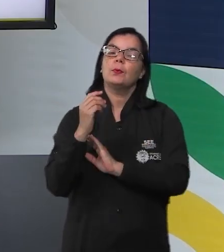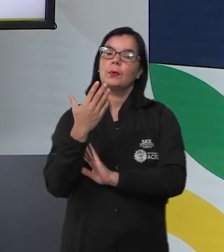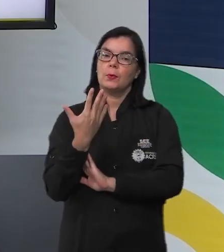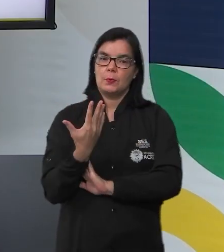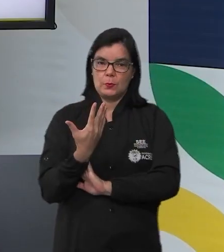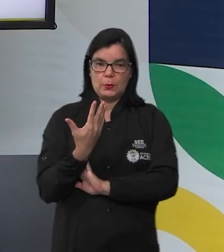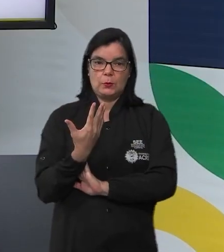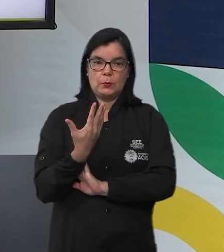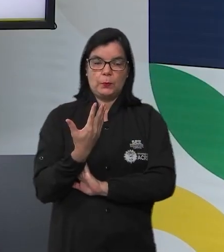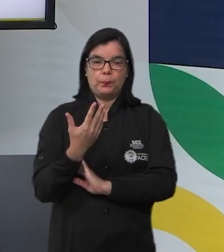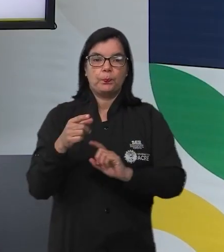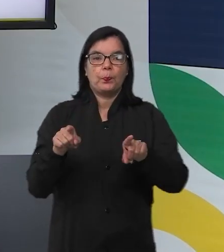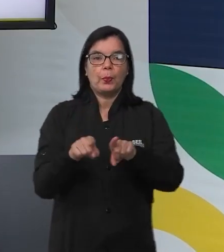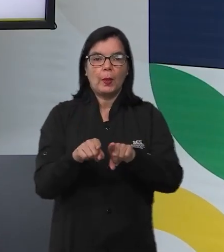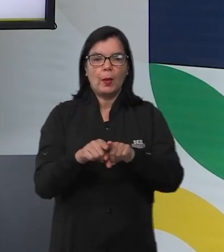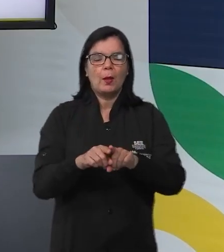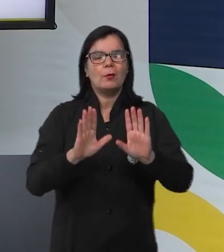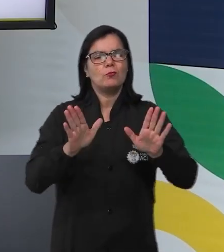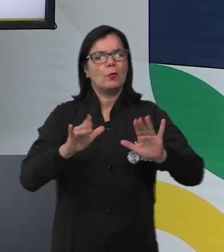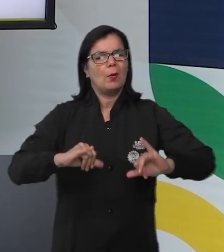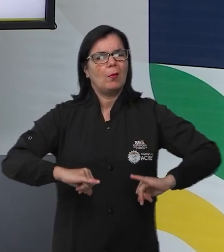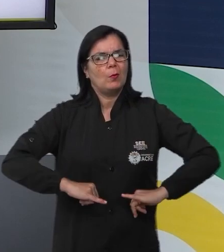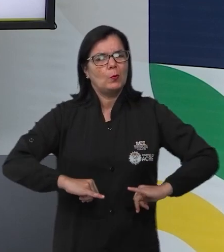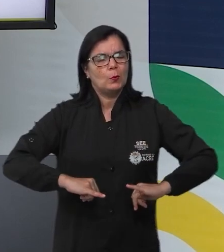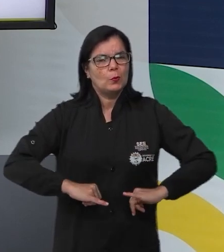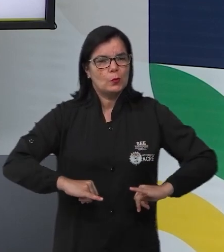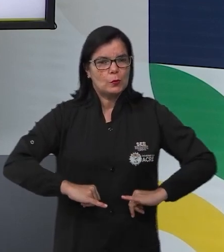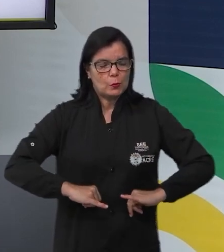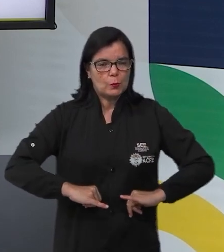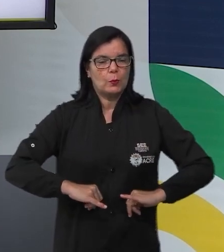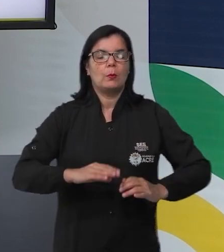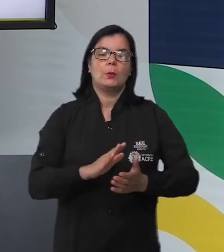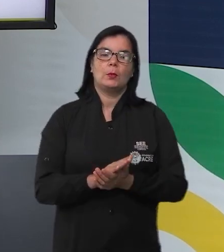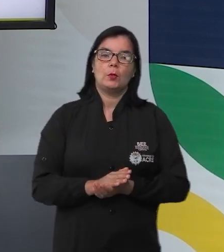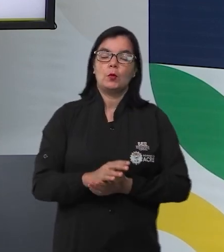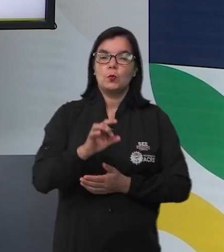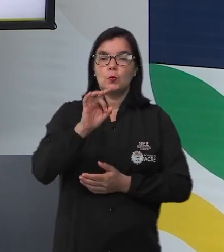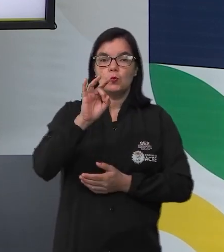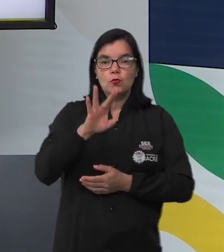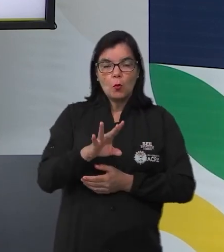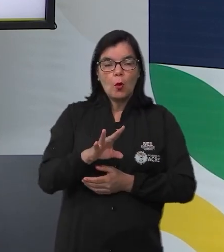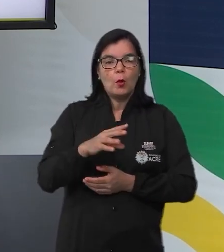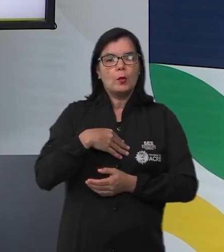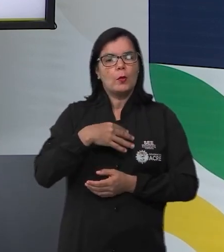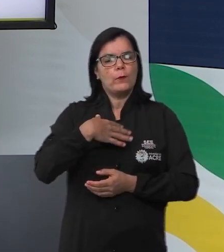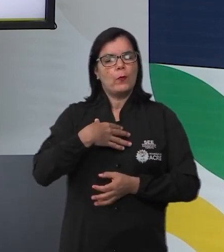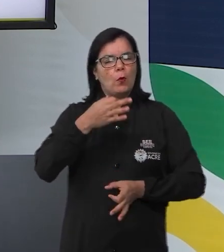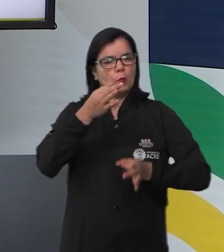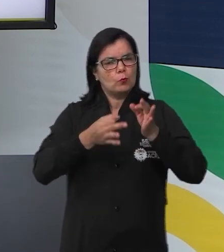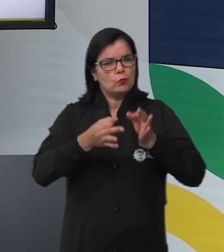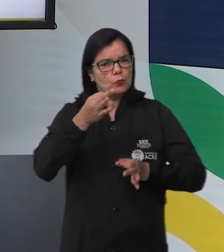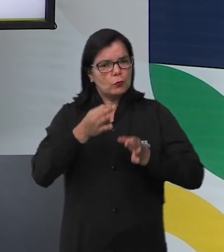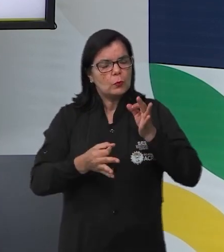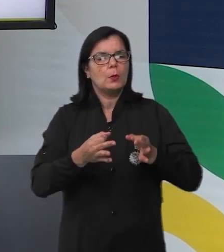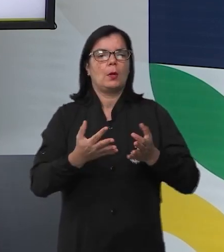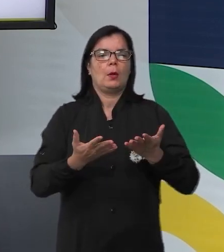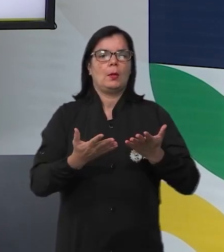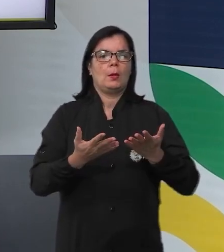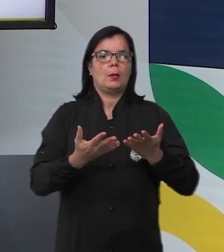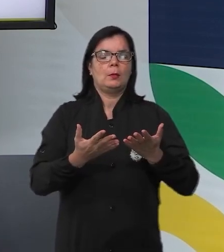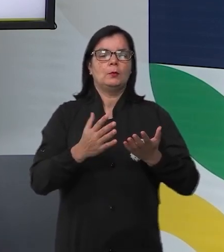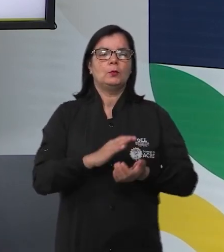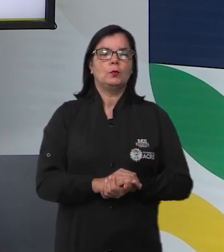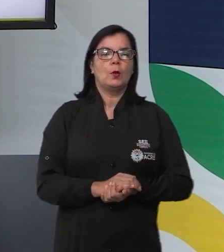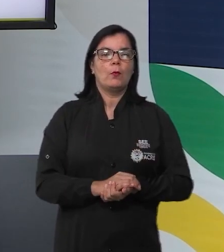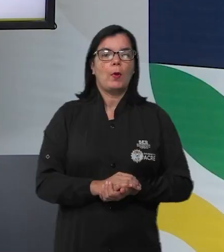aconteceu? Galileu, ele até sofreu com a pena, porque ele foi julgado por inquisição, ele